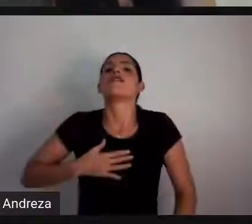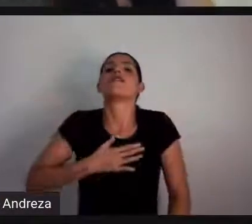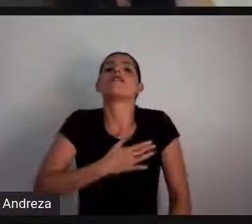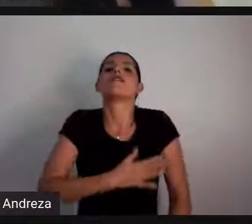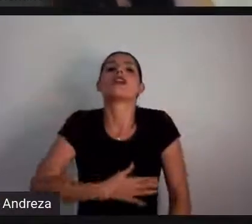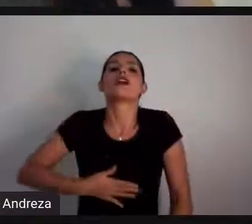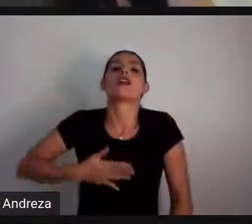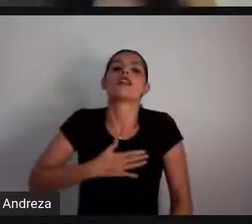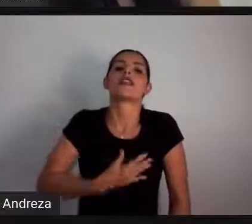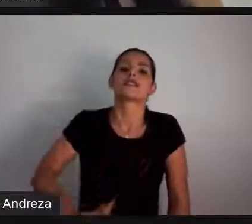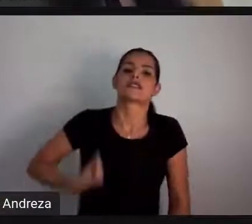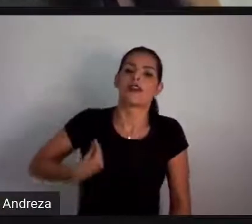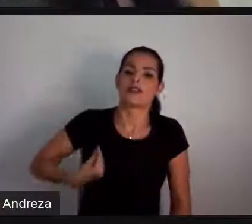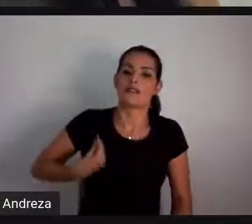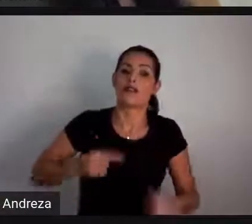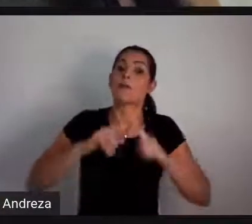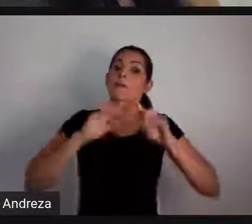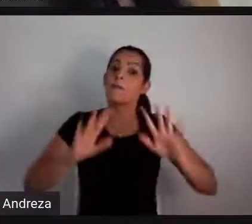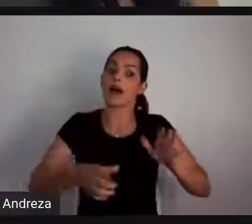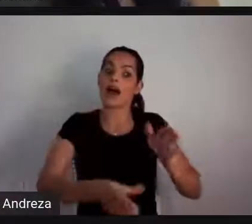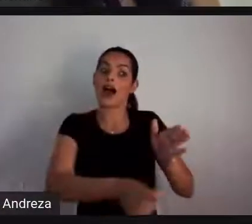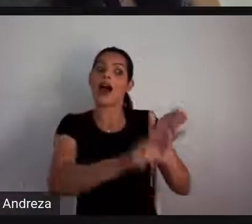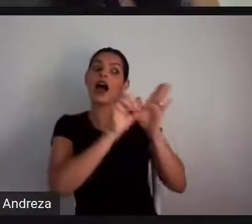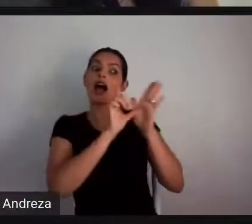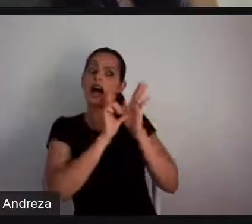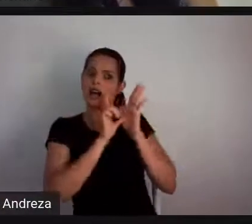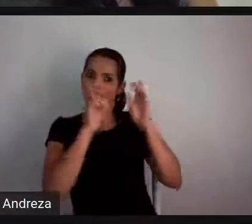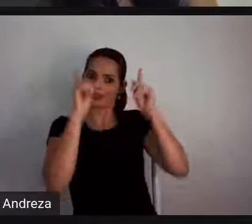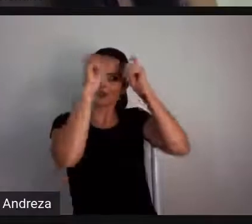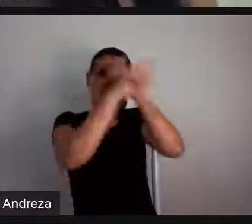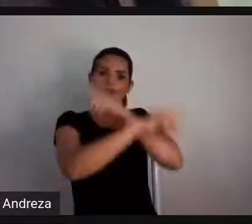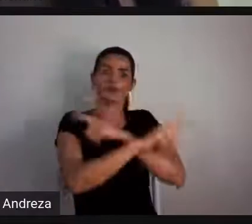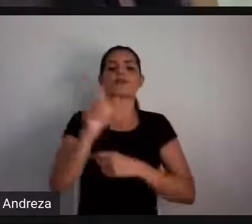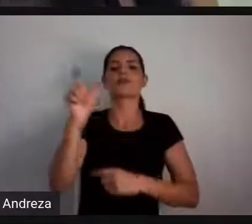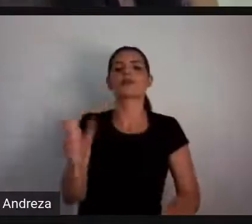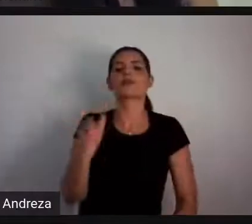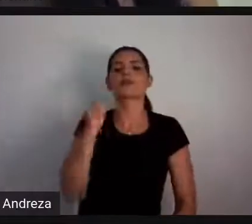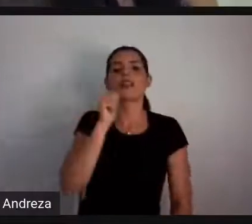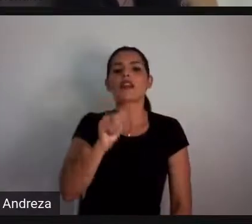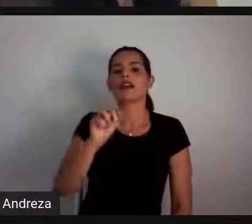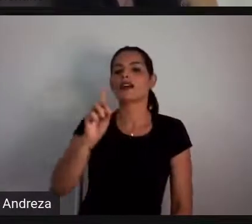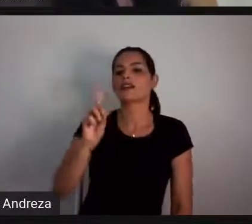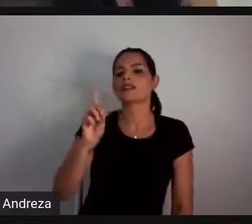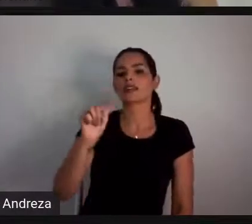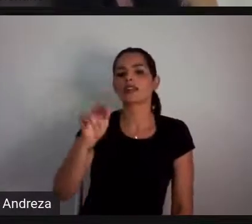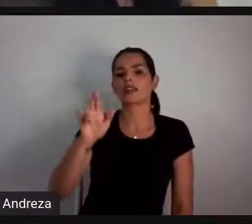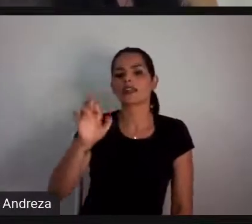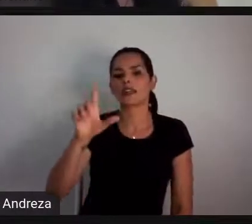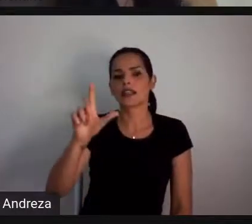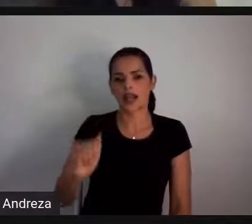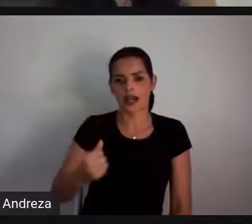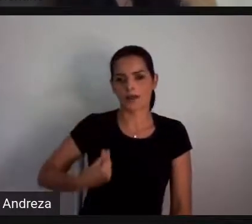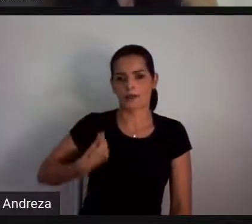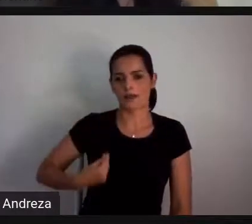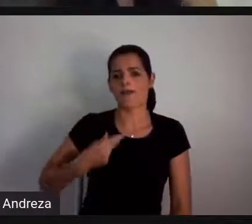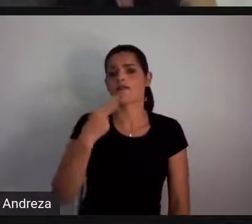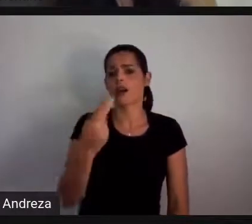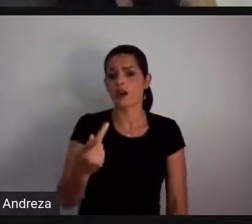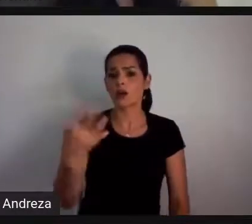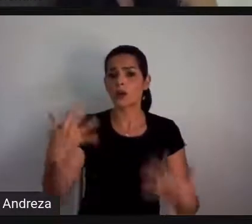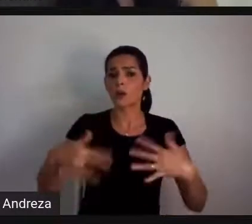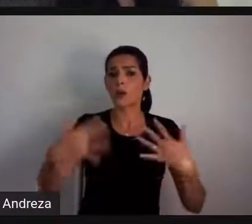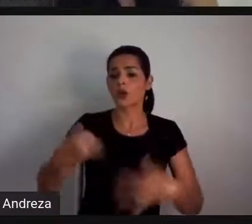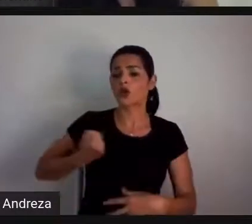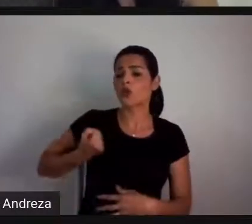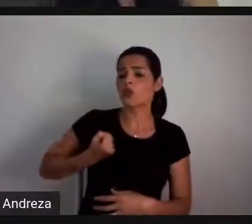foi uma caminhada. Oi, gente, a Daniela, participante, ela até colocou que tem dificuldade para lidar com os números e que dicas e cursos